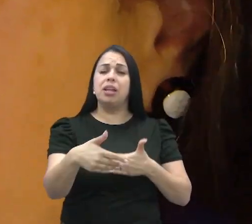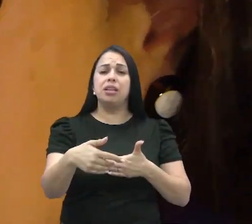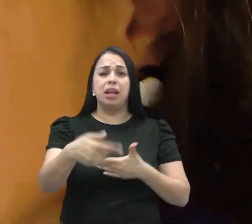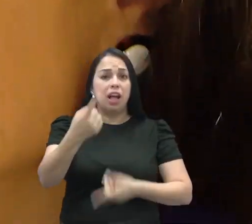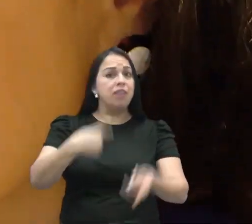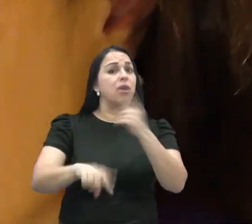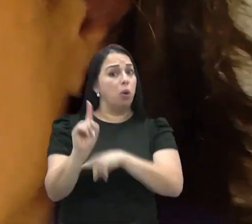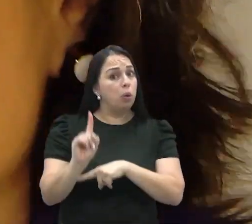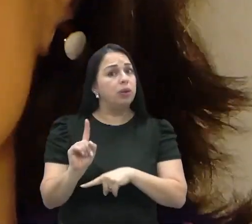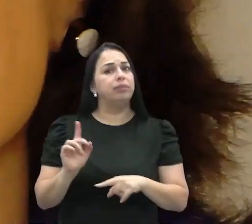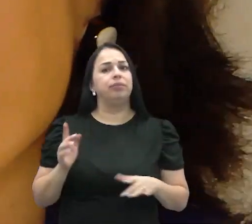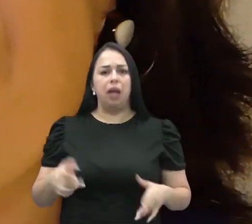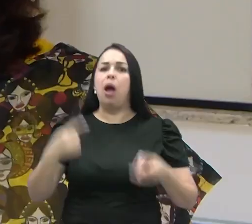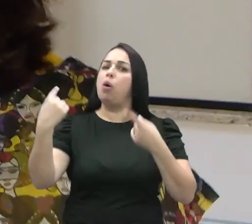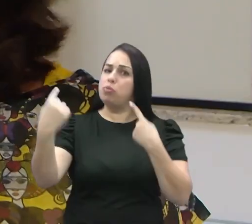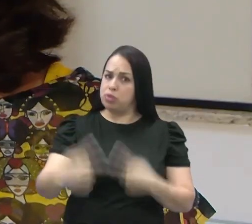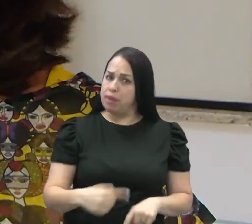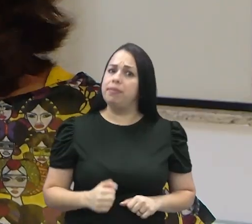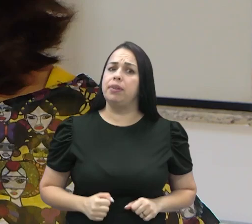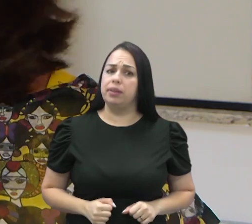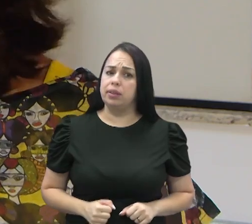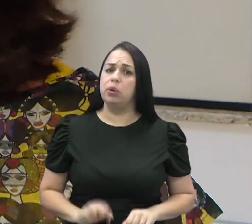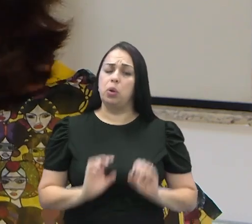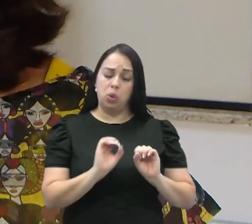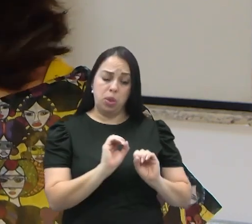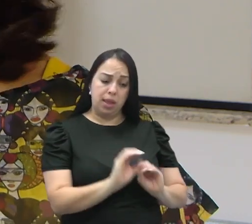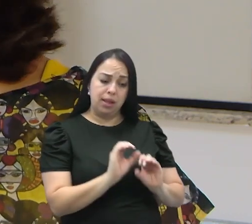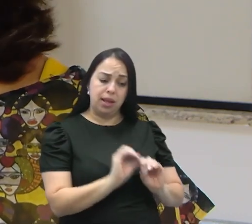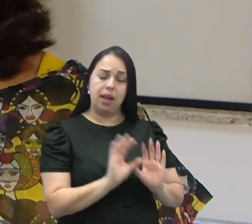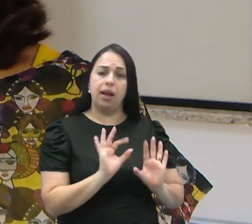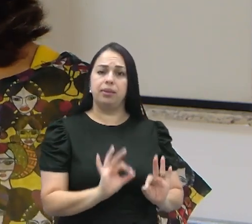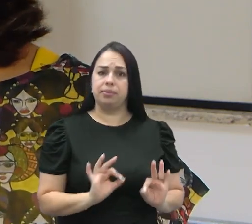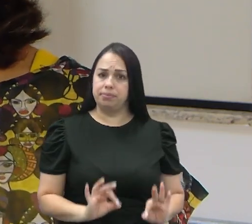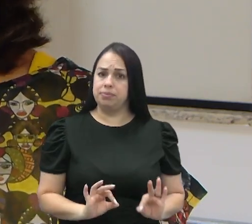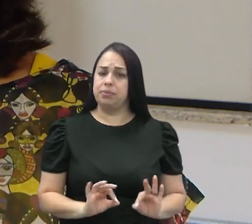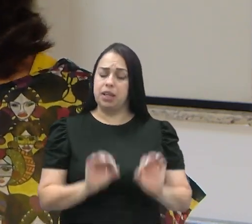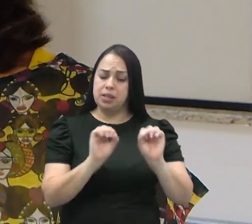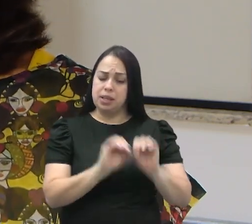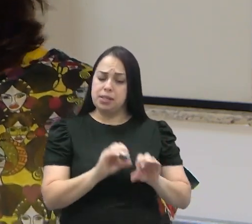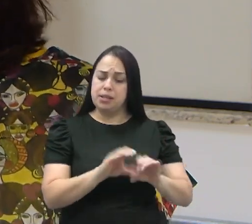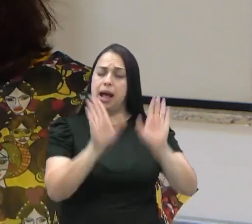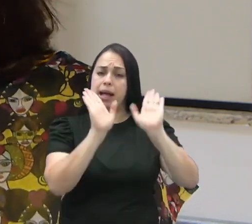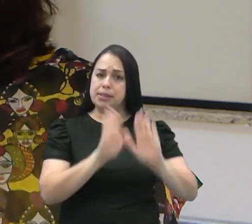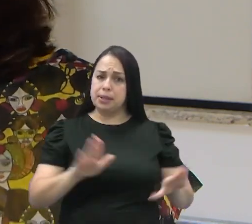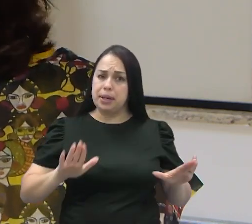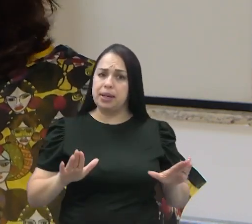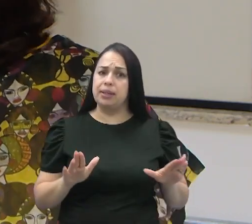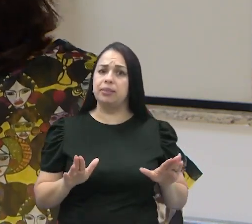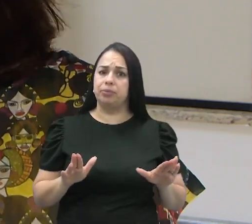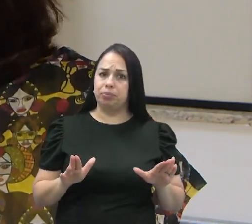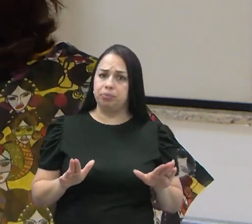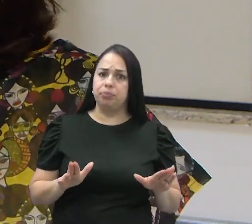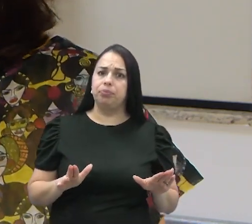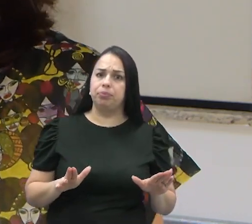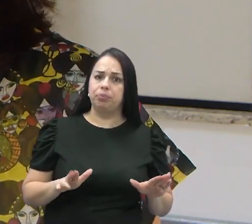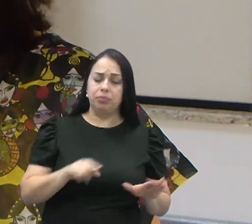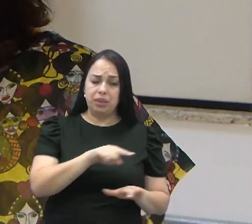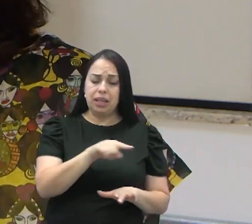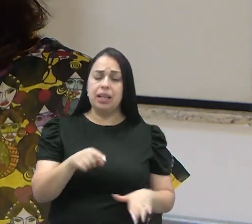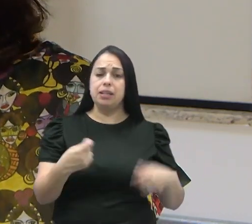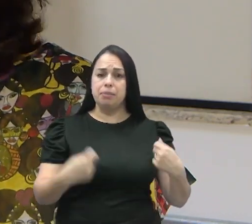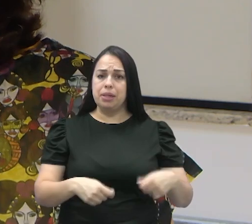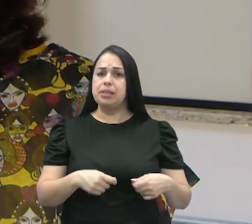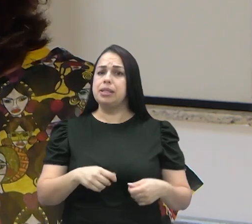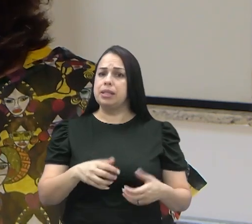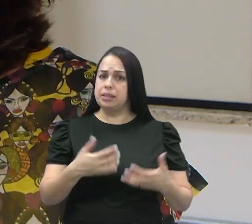a ser feito. Esse é um grande desafio ainda, né? A questão do ensino, de formar as